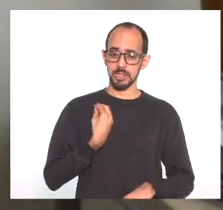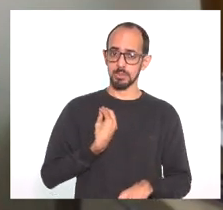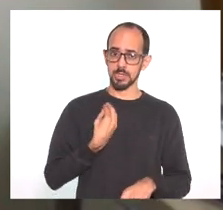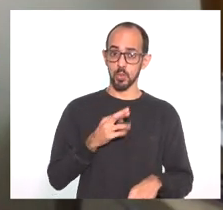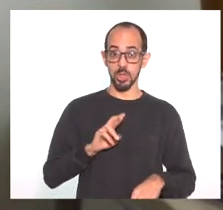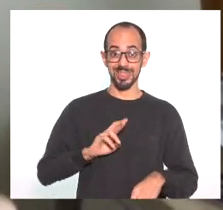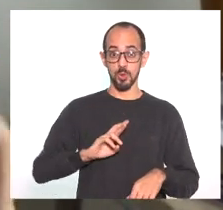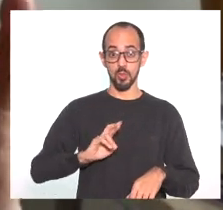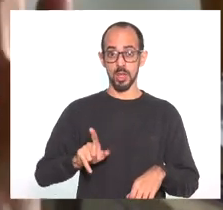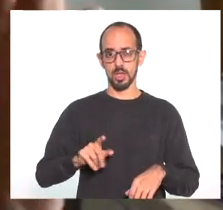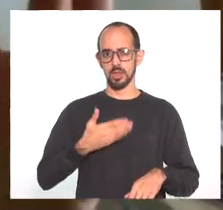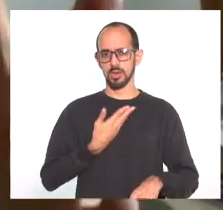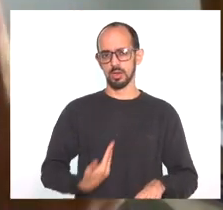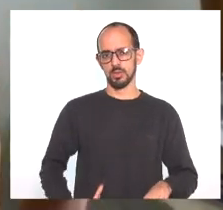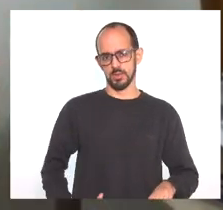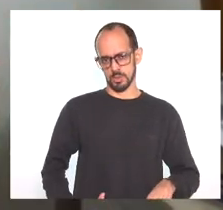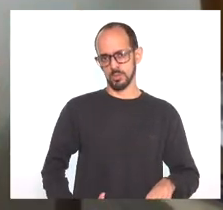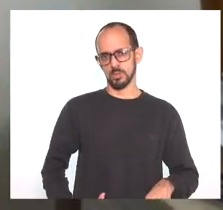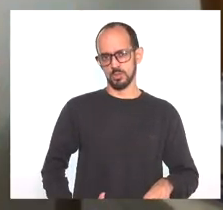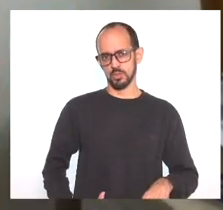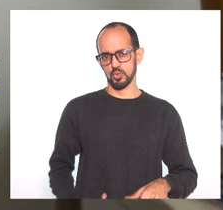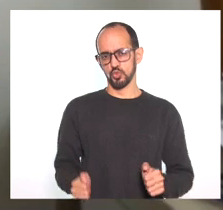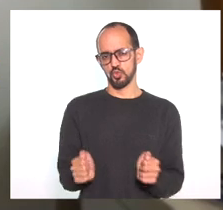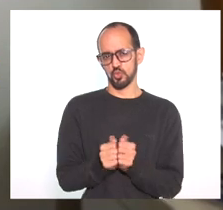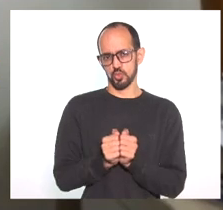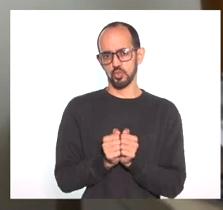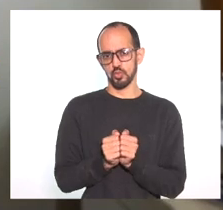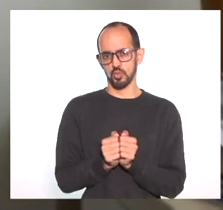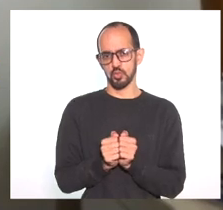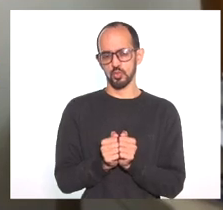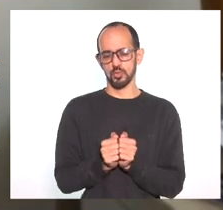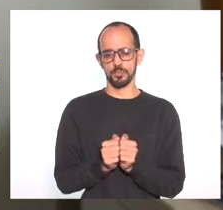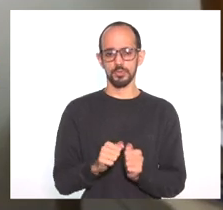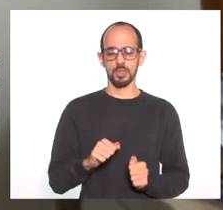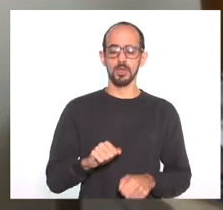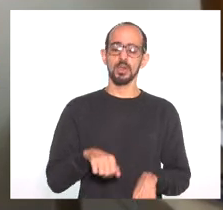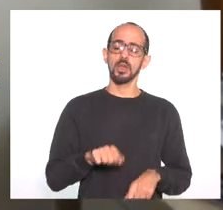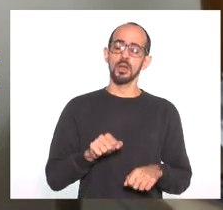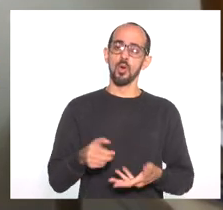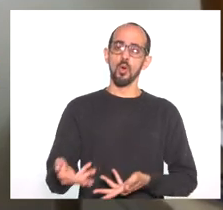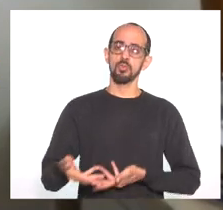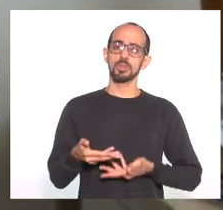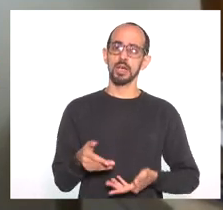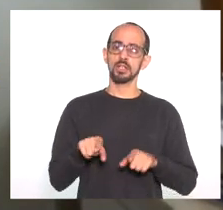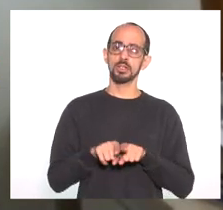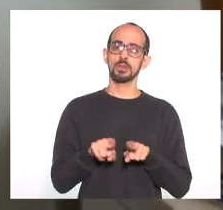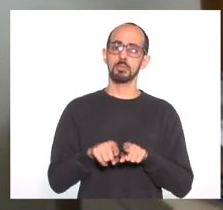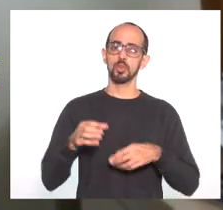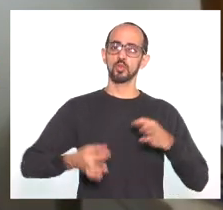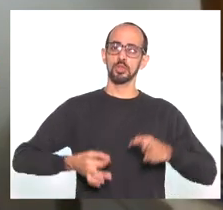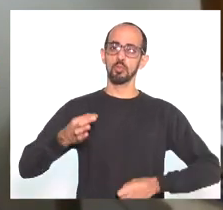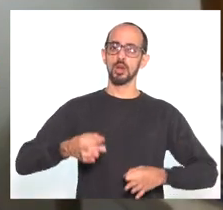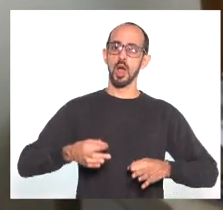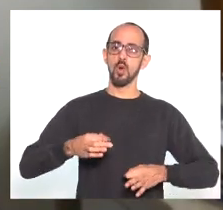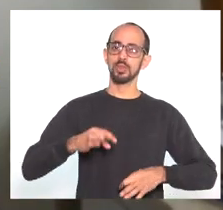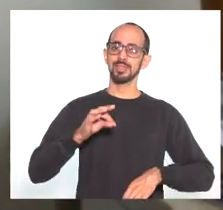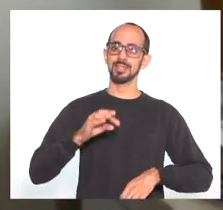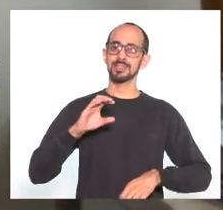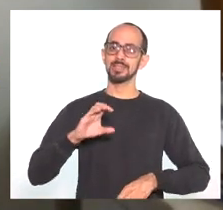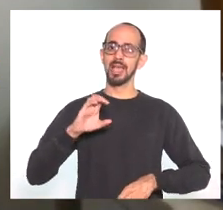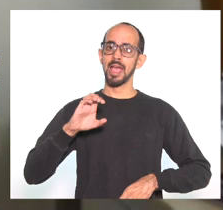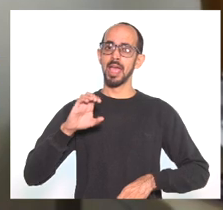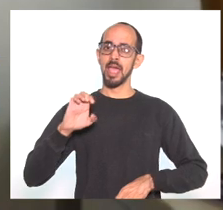né? Fazenda com essas duas inspetorias. Convidaríamos o Tribunal de Contas do Estado